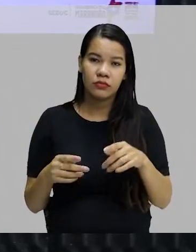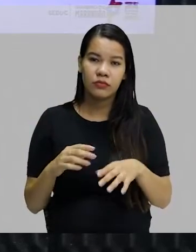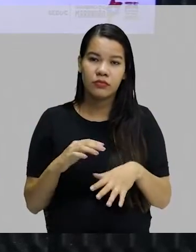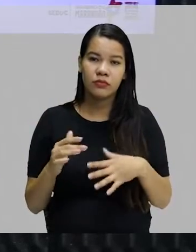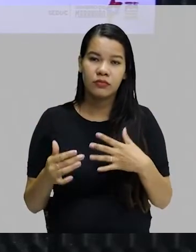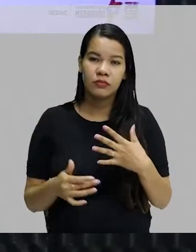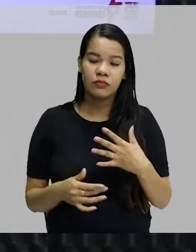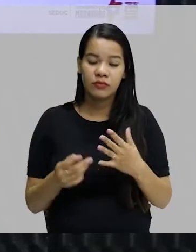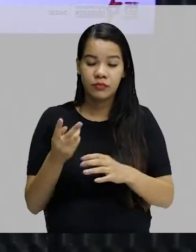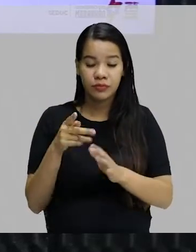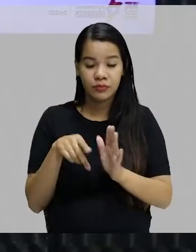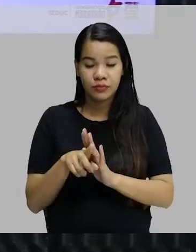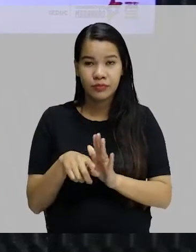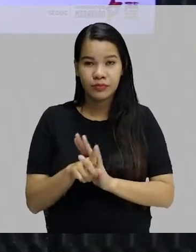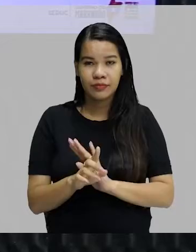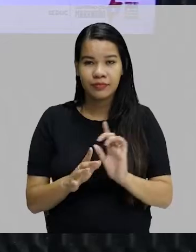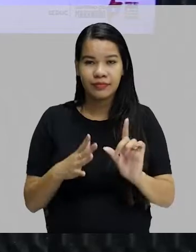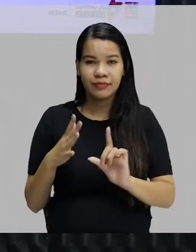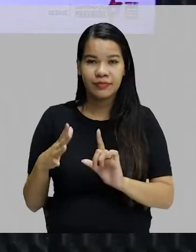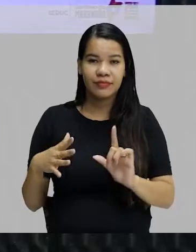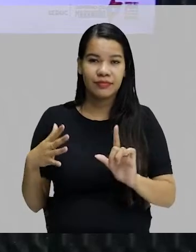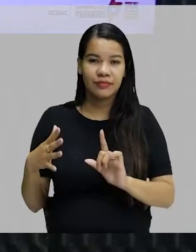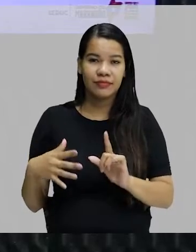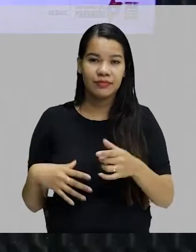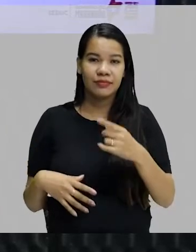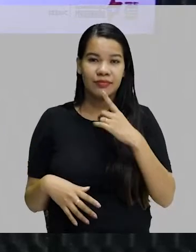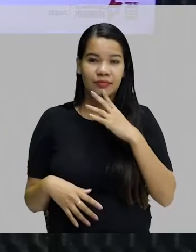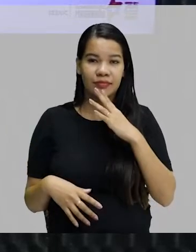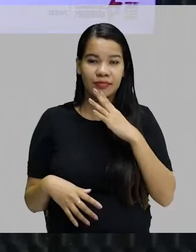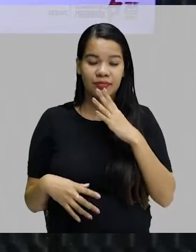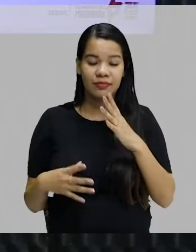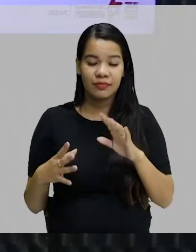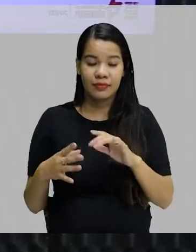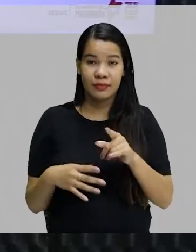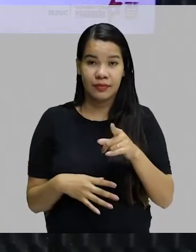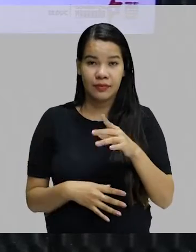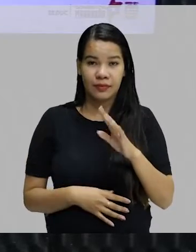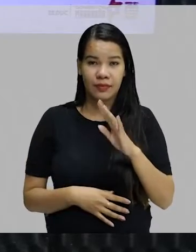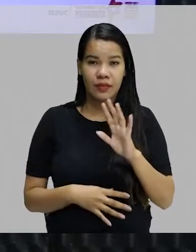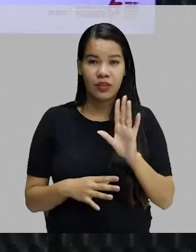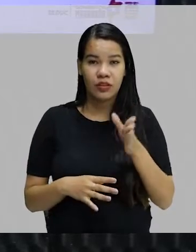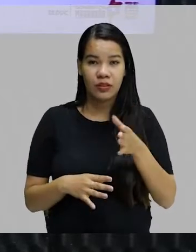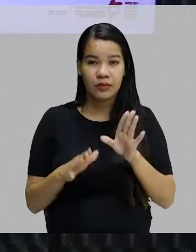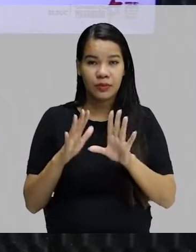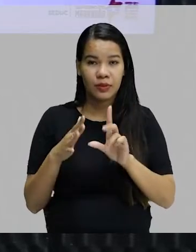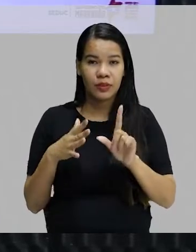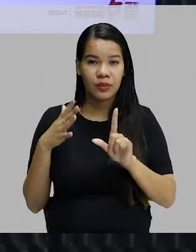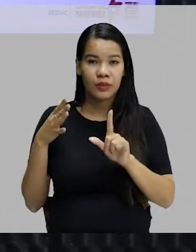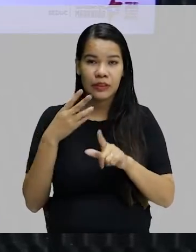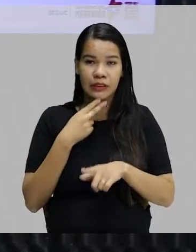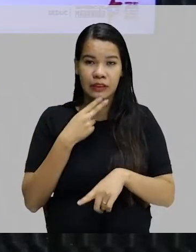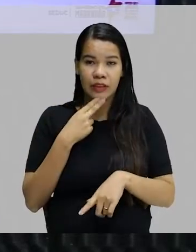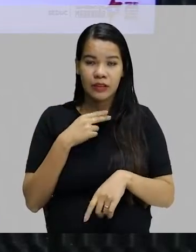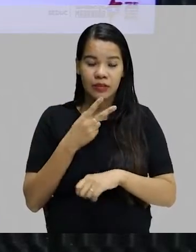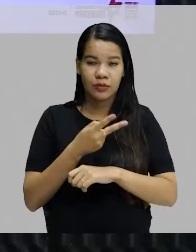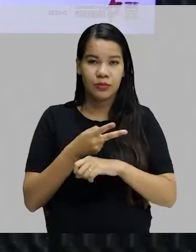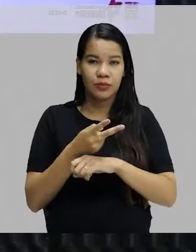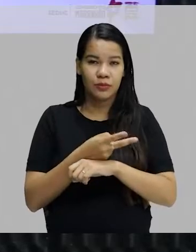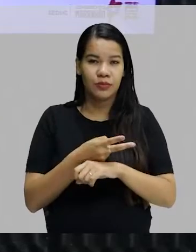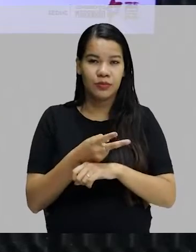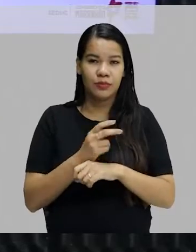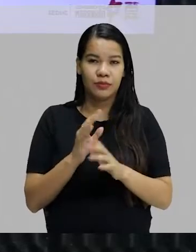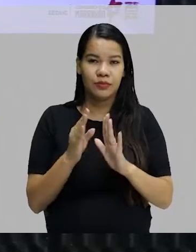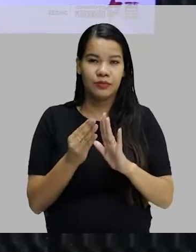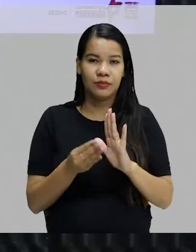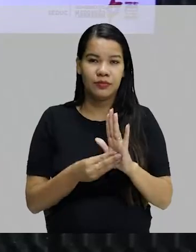Gonçalves Dias e vai olhar, dá um Gonçalves Dias para tu olhar lá, né, desse Gonçalves Dias, lá no conteúdo, que tu vai encontrar, para você